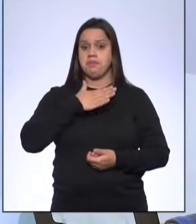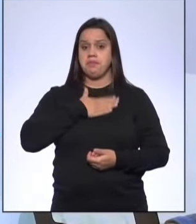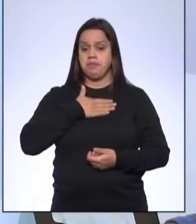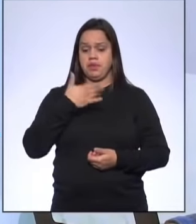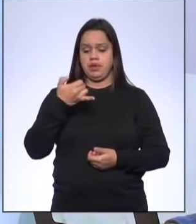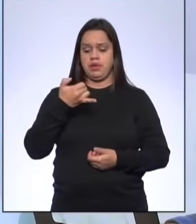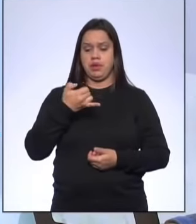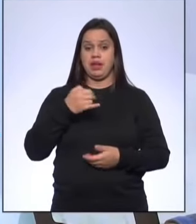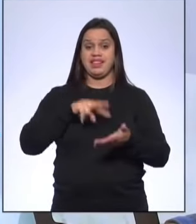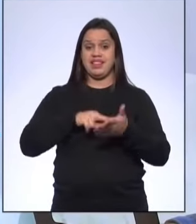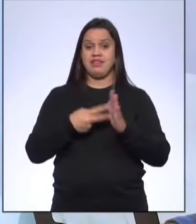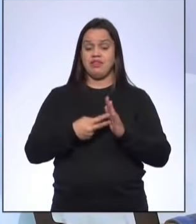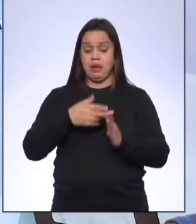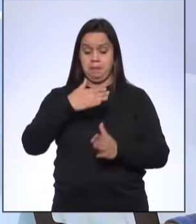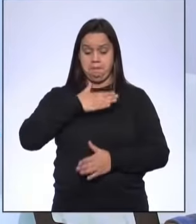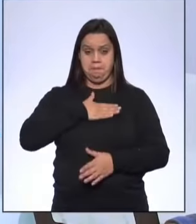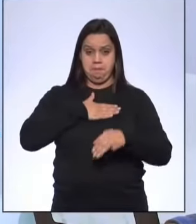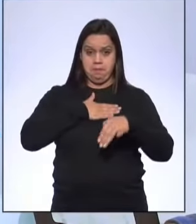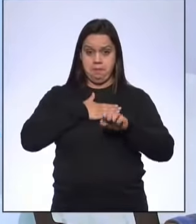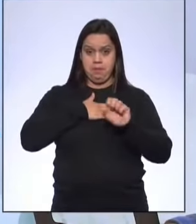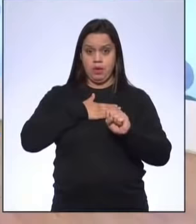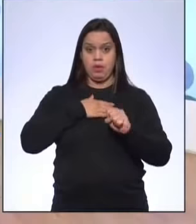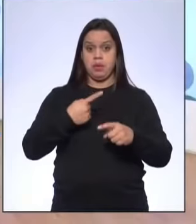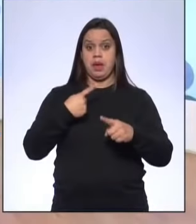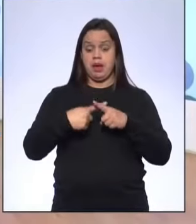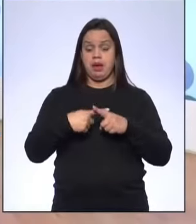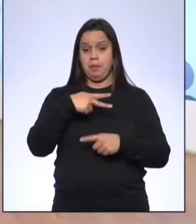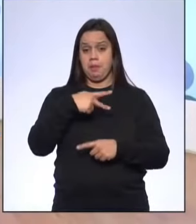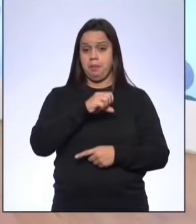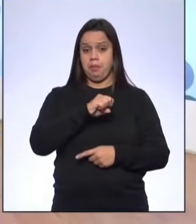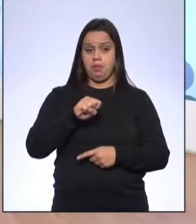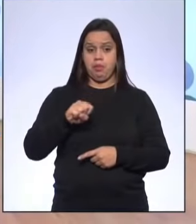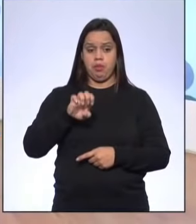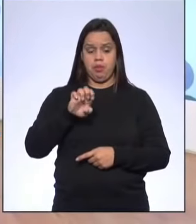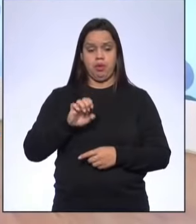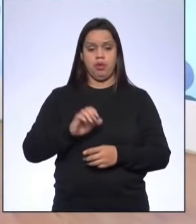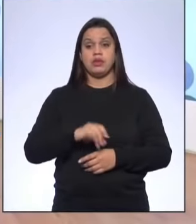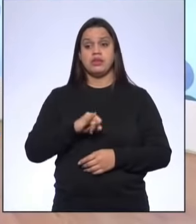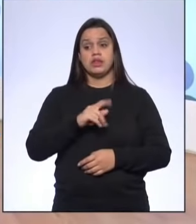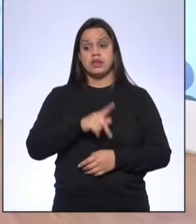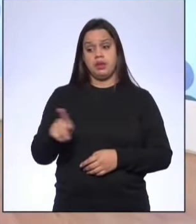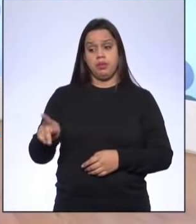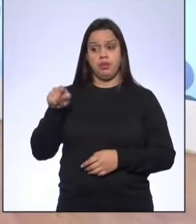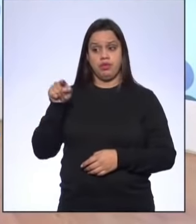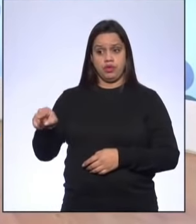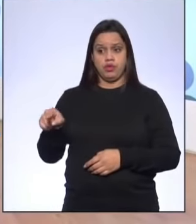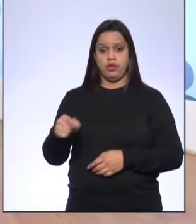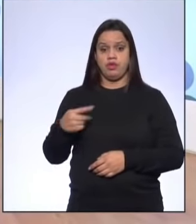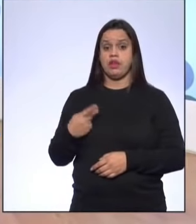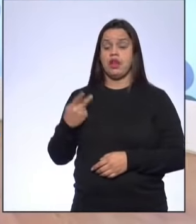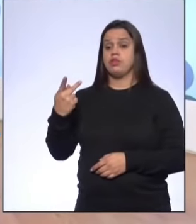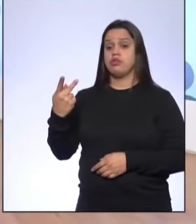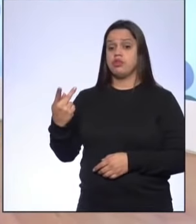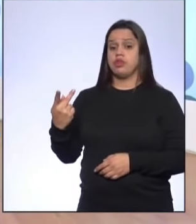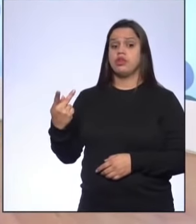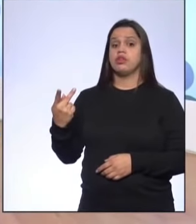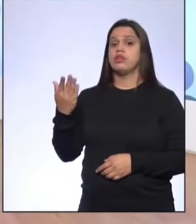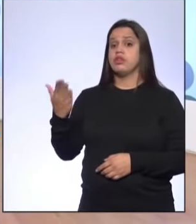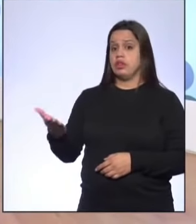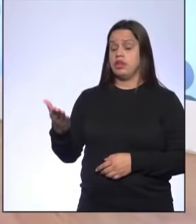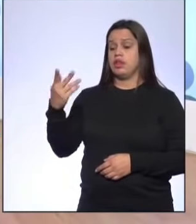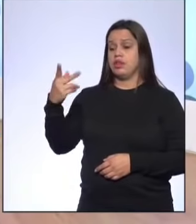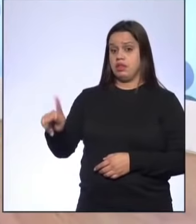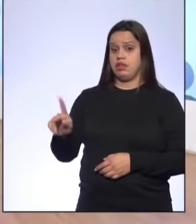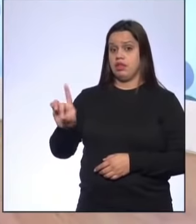significa tosse se fosse do teacher eu dizer o que e tetris rins pensam essa é a caneta